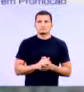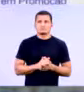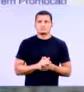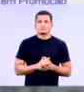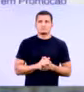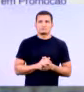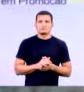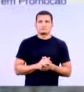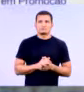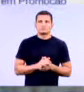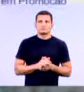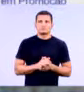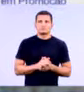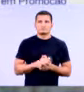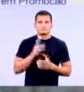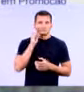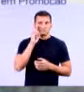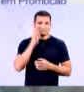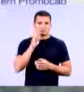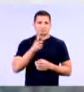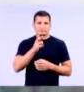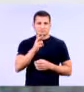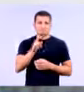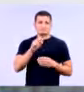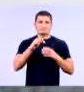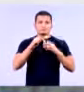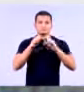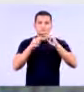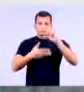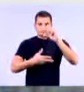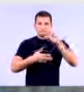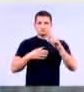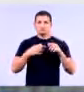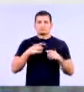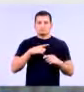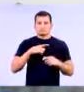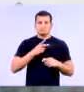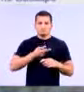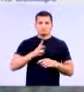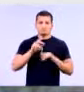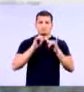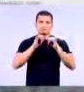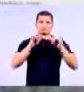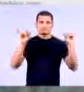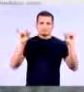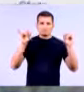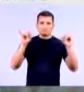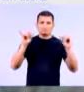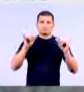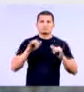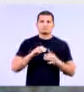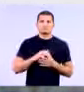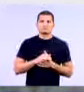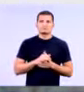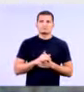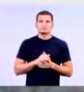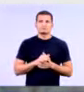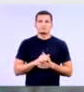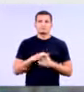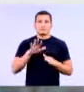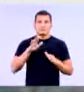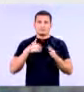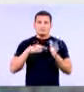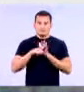Lembrando que sempre o Google trabalha com anúncio, Então, sempre a primeira parte vai ser sobre anúncio. Mas eu estou pesquisando